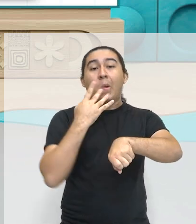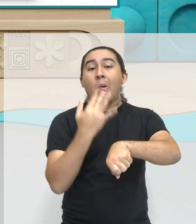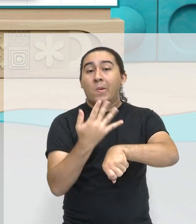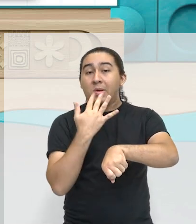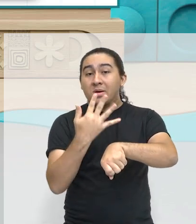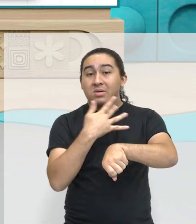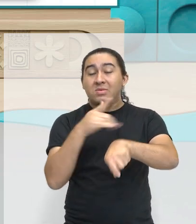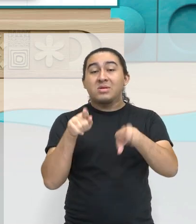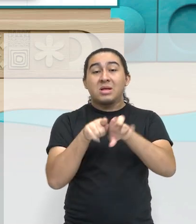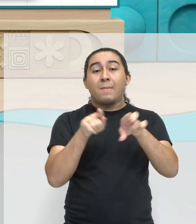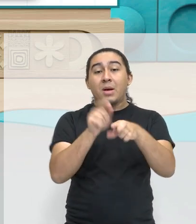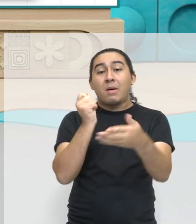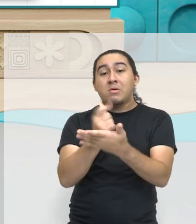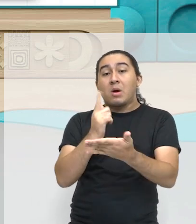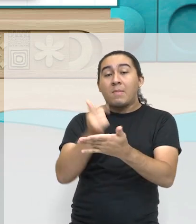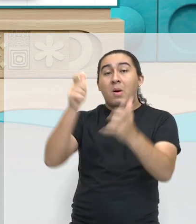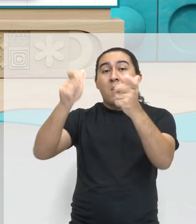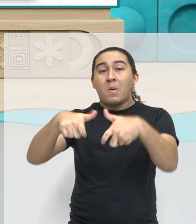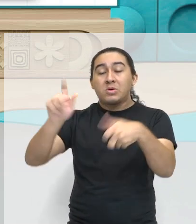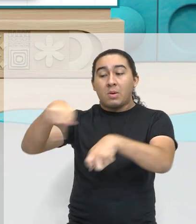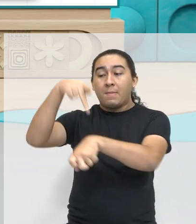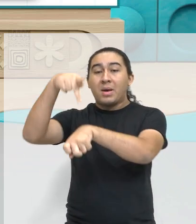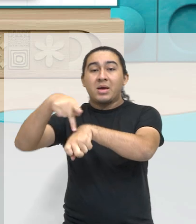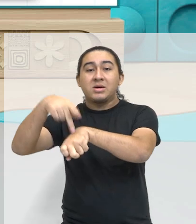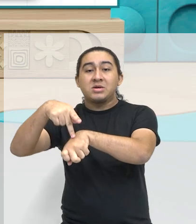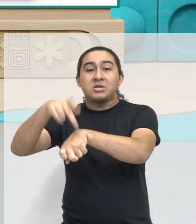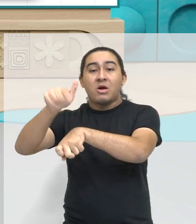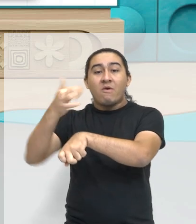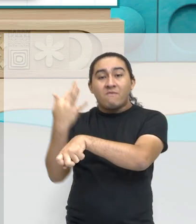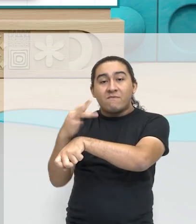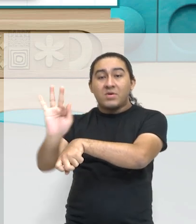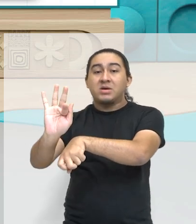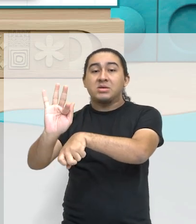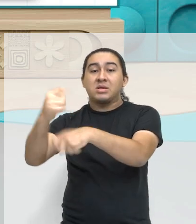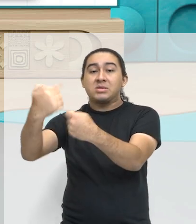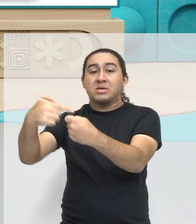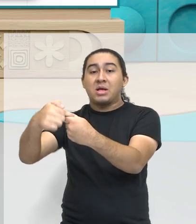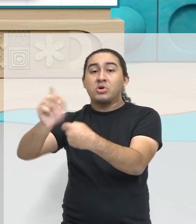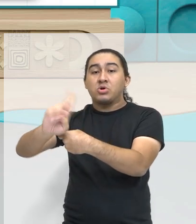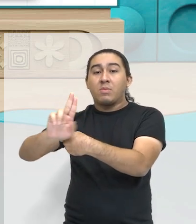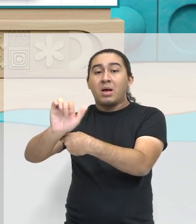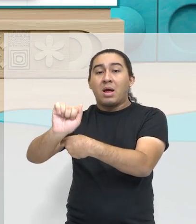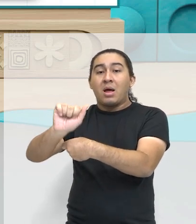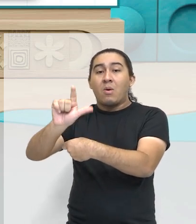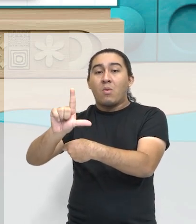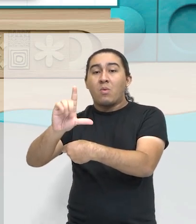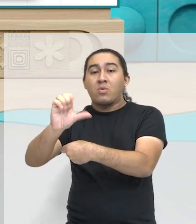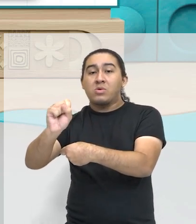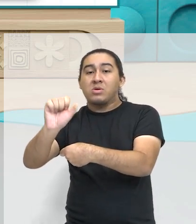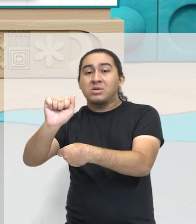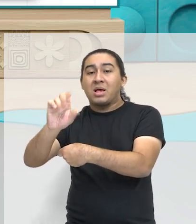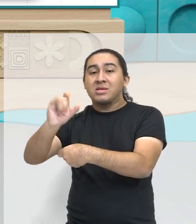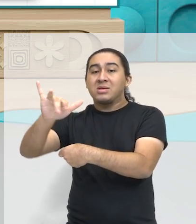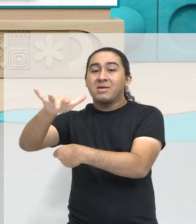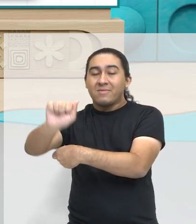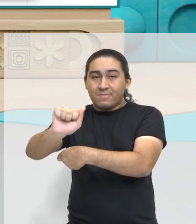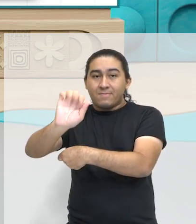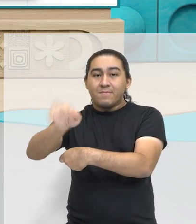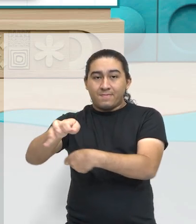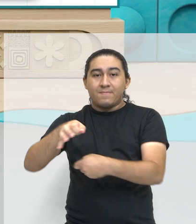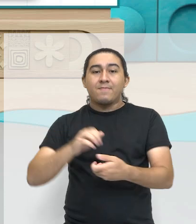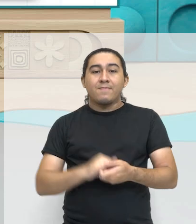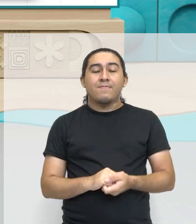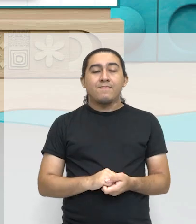mil peças de azulejos, tá? Vitrificados, coloridos, foi importado da